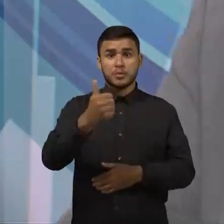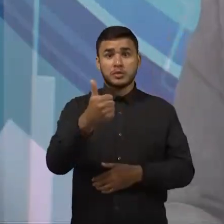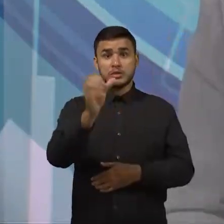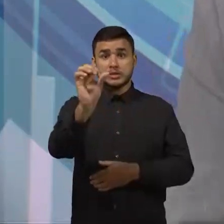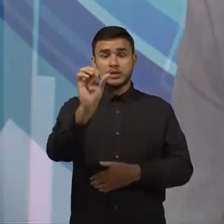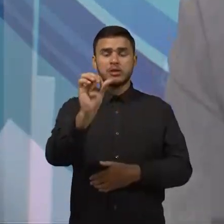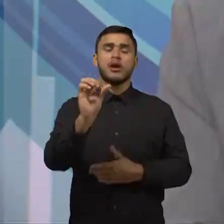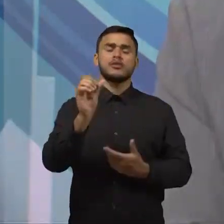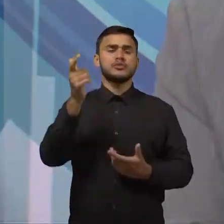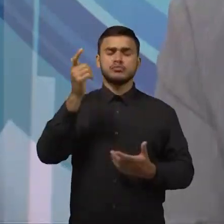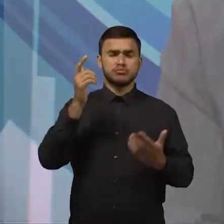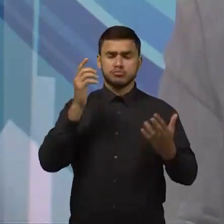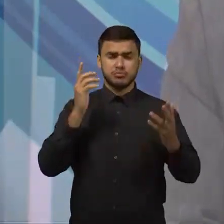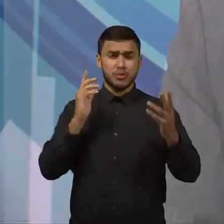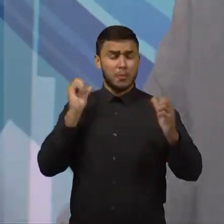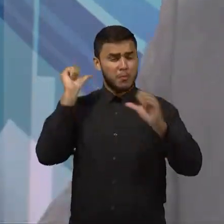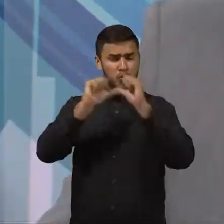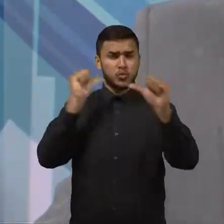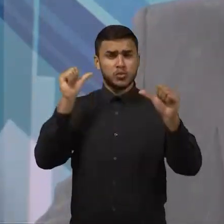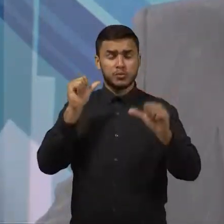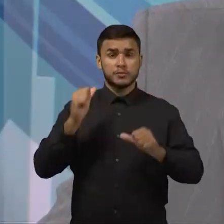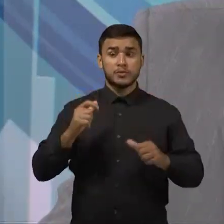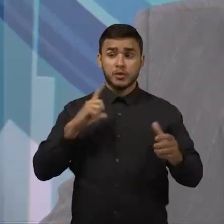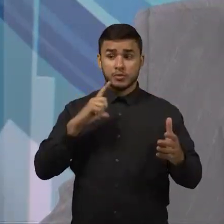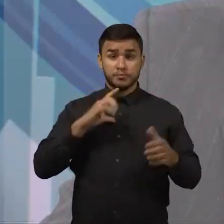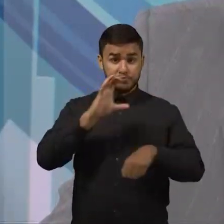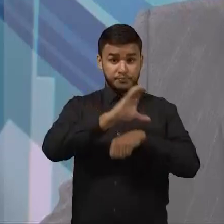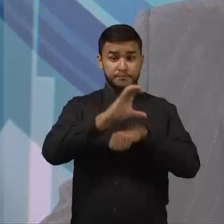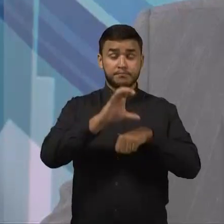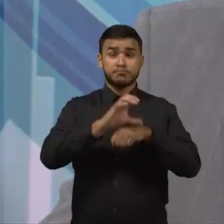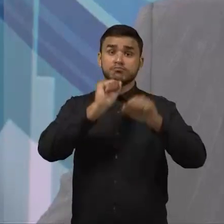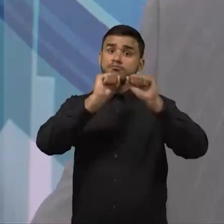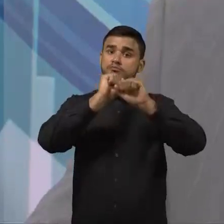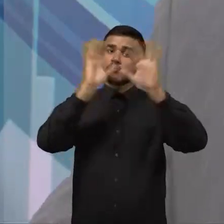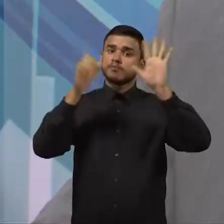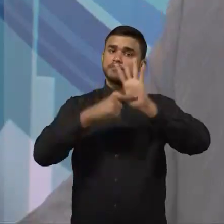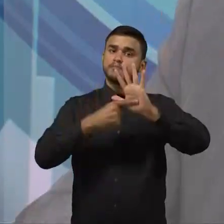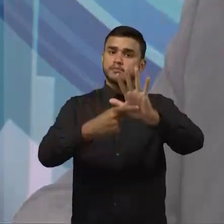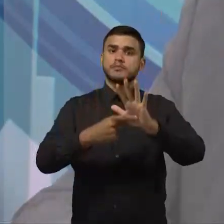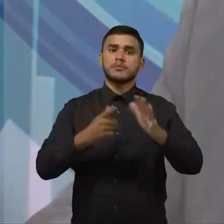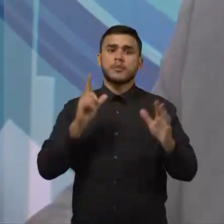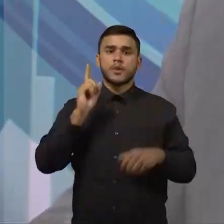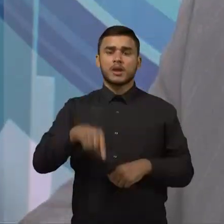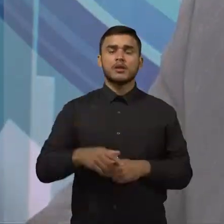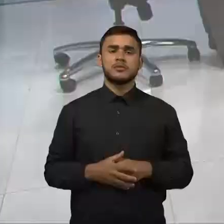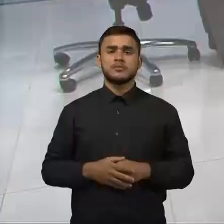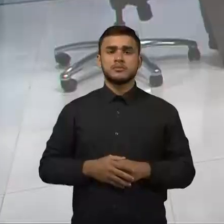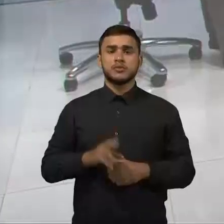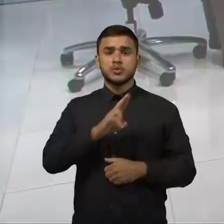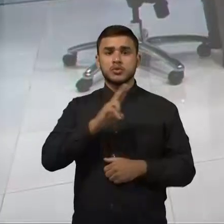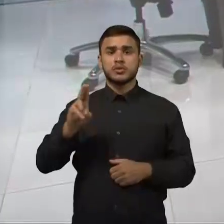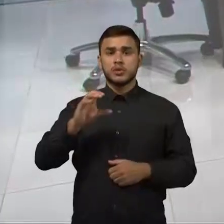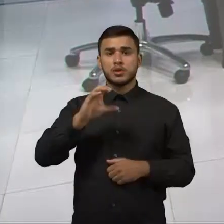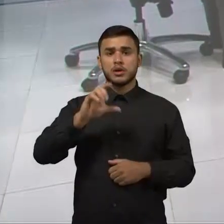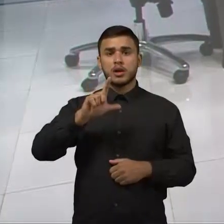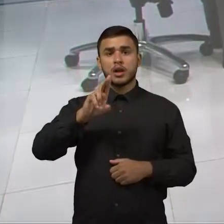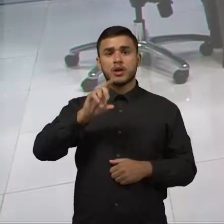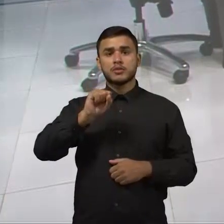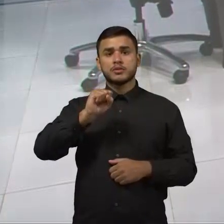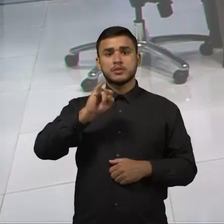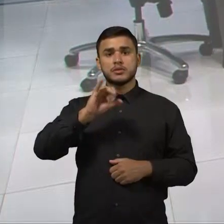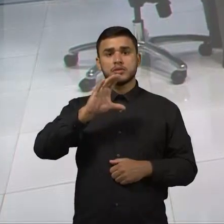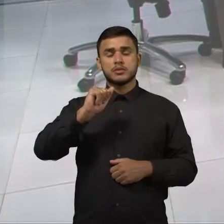seja, a respeito de um dispositivo claríssimo na Constituição, que se configura como a gente chama, cláusula pétrea ou